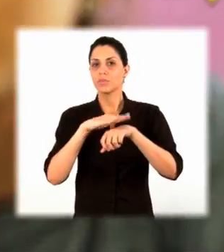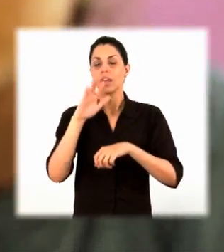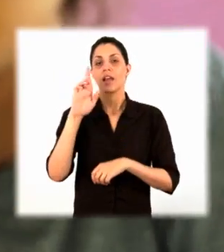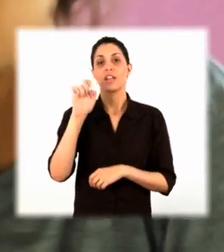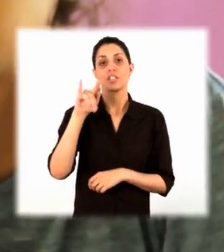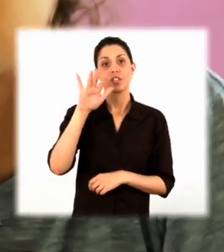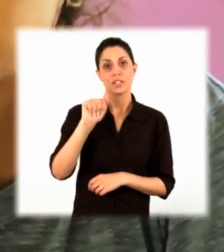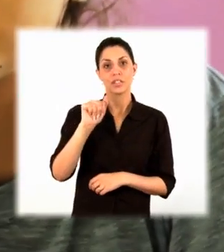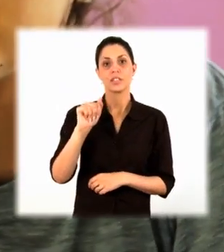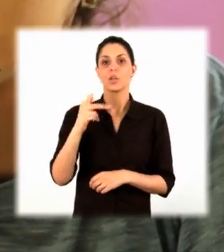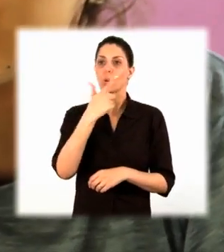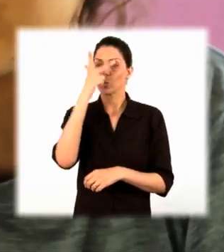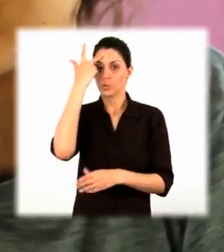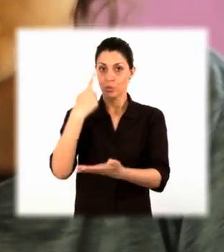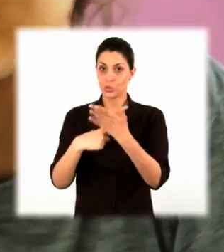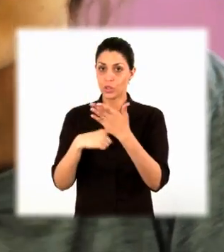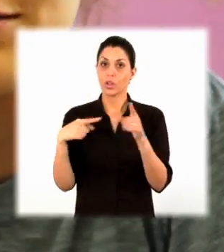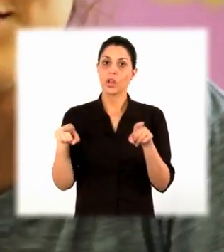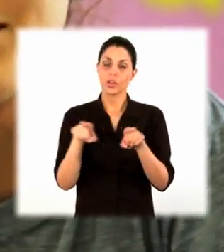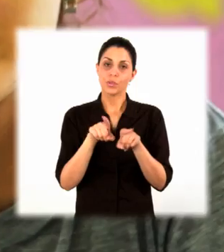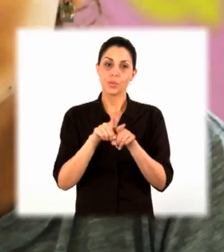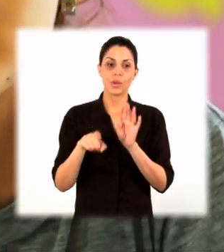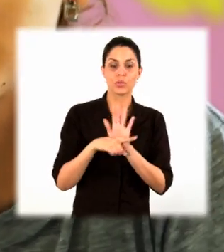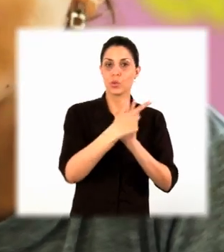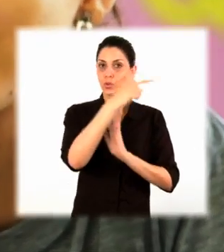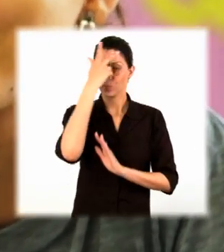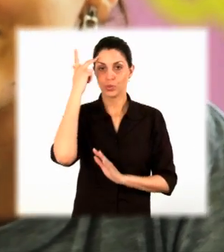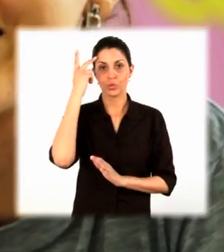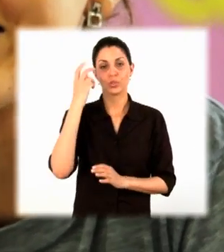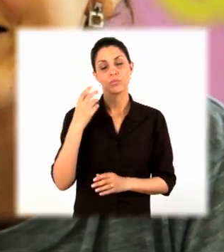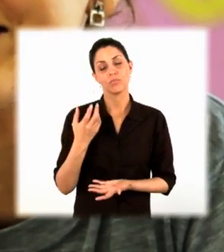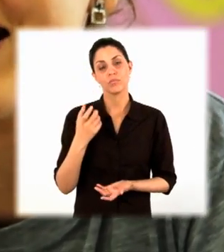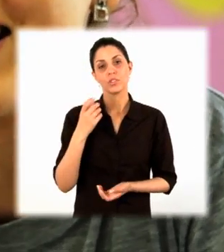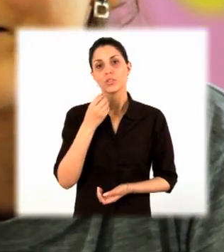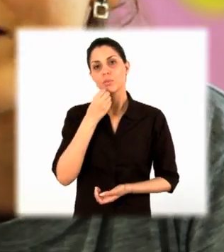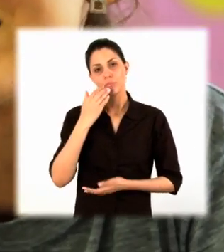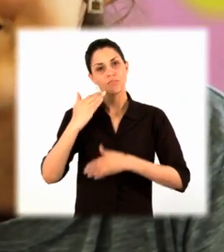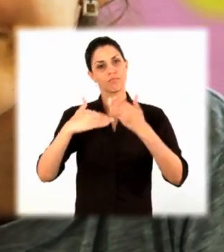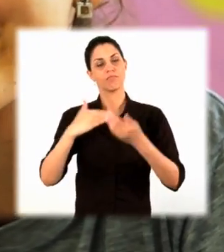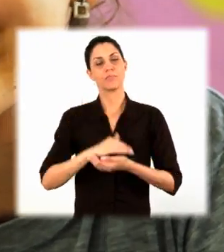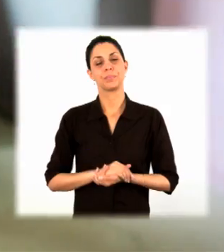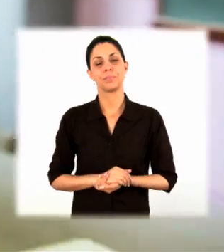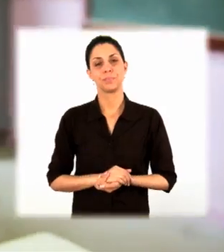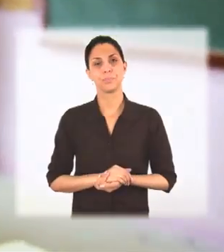regência com outras pessoas me ajudando, ou até eu ajudando outras pessoas, acho bem